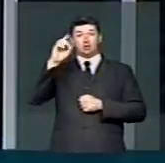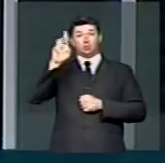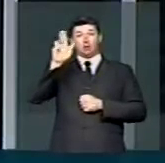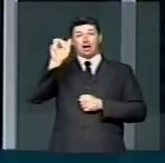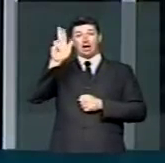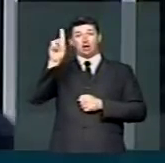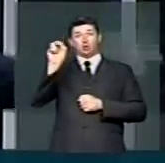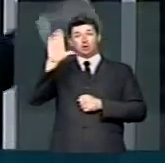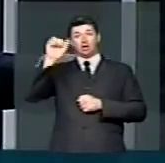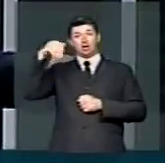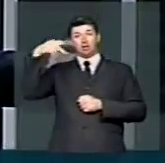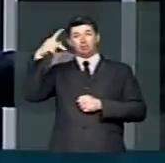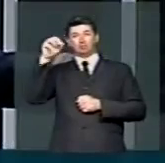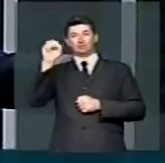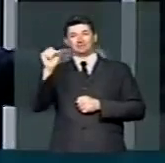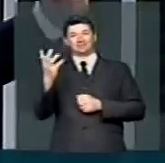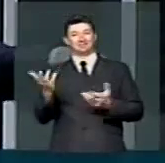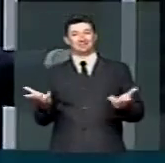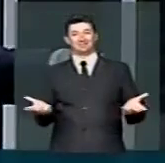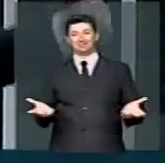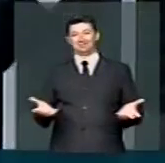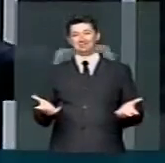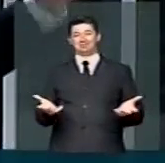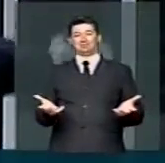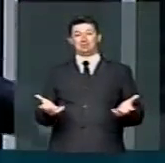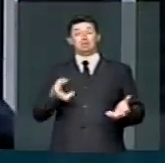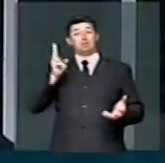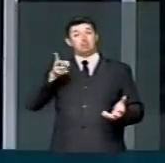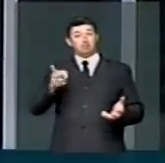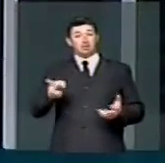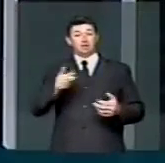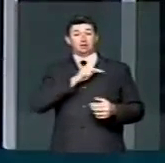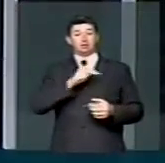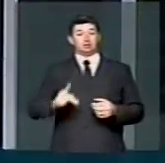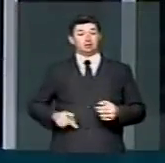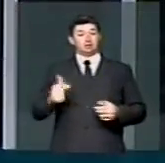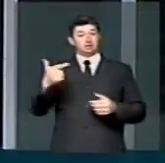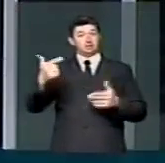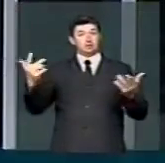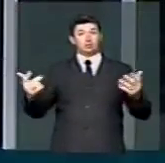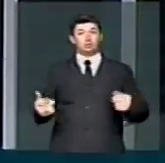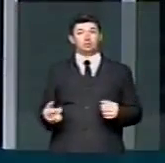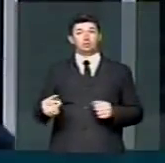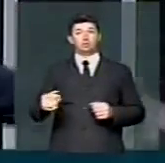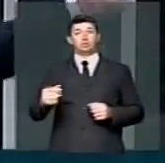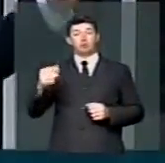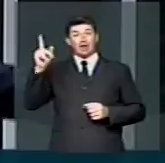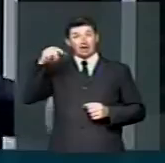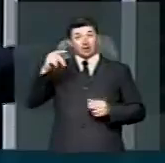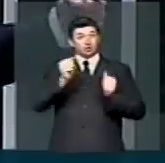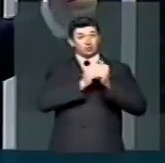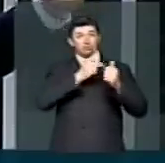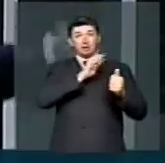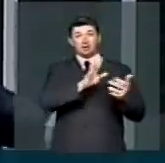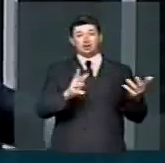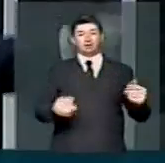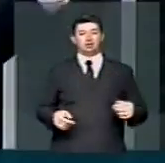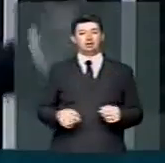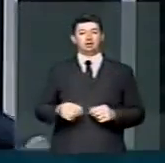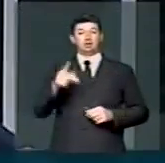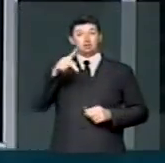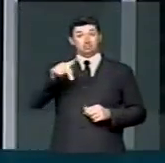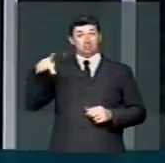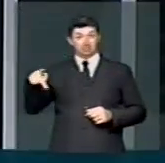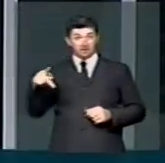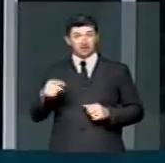Campos, mesmo tendo o vice-presidente da República. O partido do